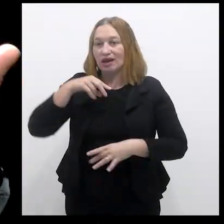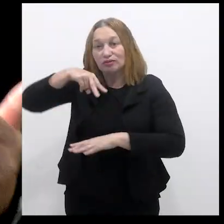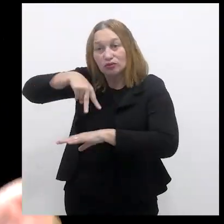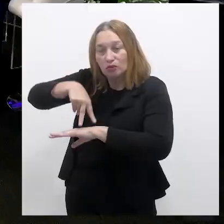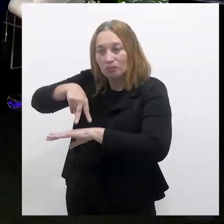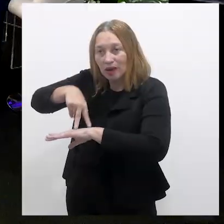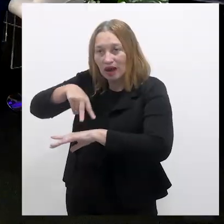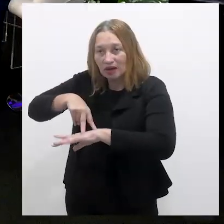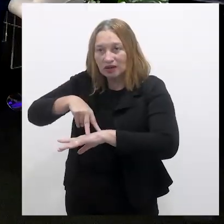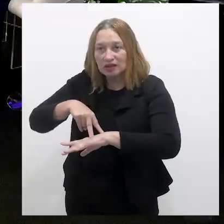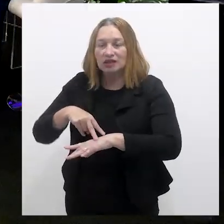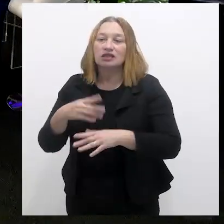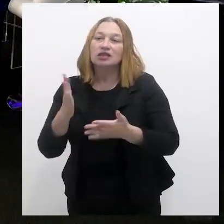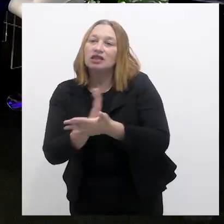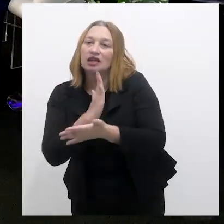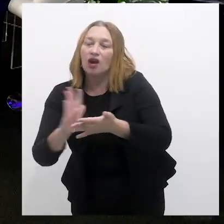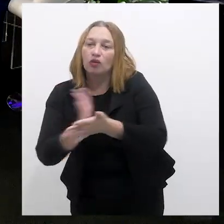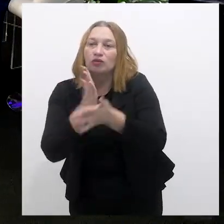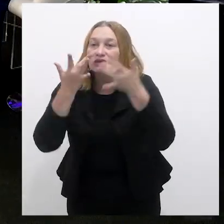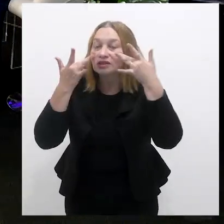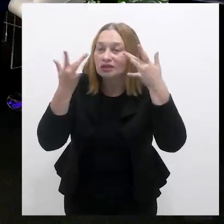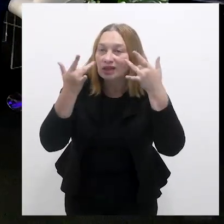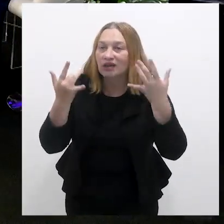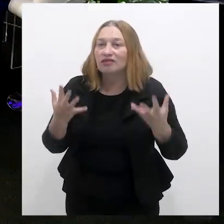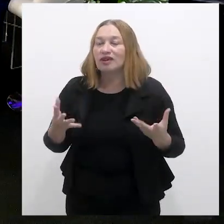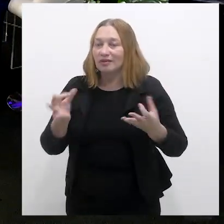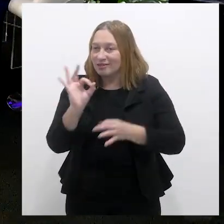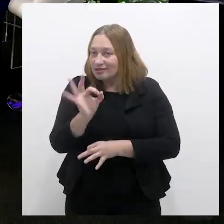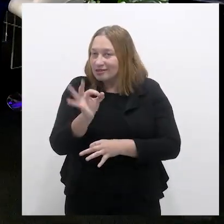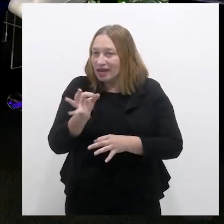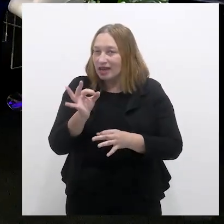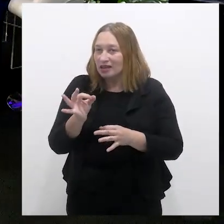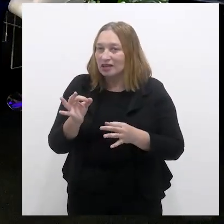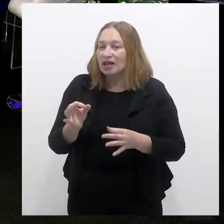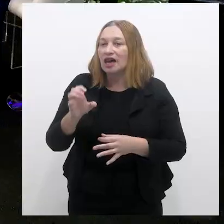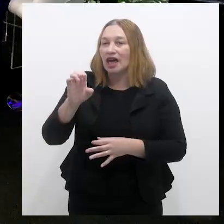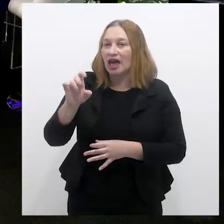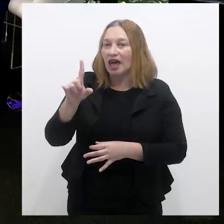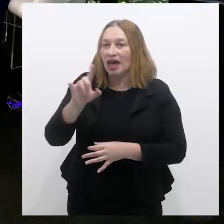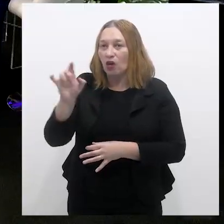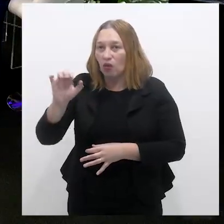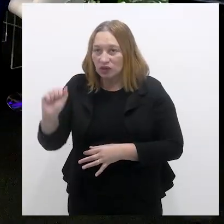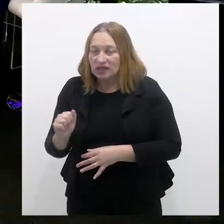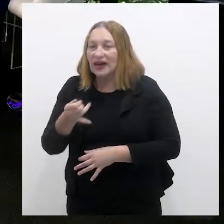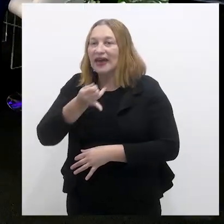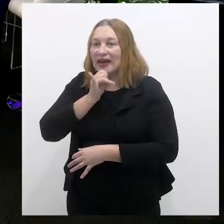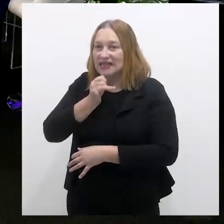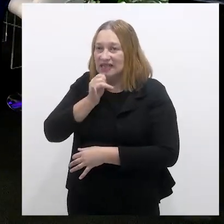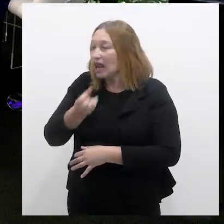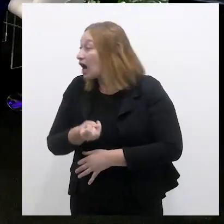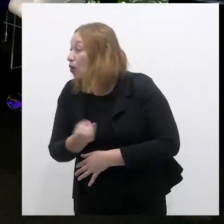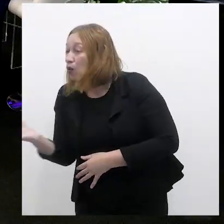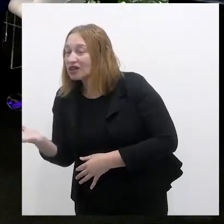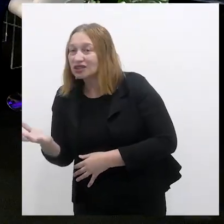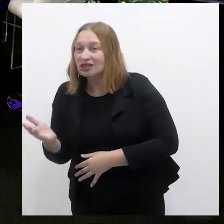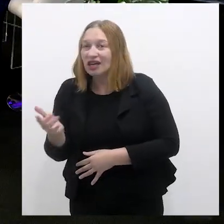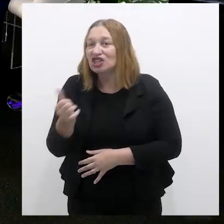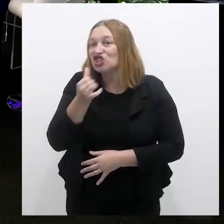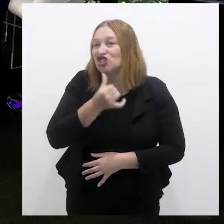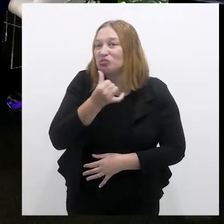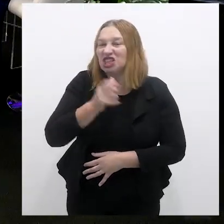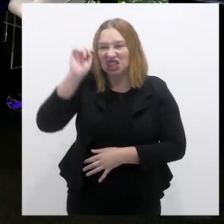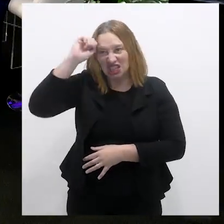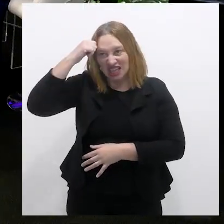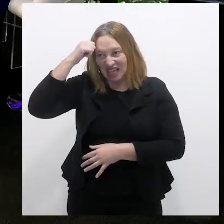palco, né? Como você falou, no espetáculo, em alguns espetáculos, isso fica muito mais óbvio. No espetáculo do Elza, por exemplo, a